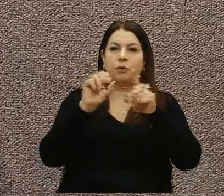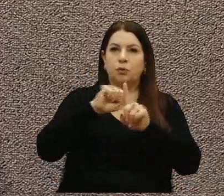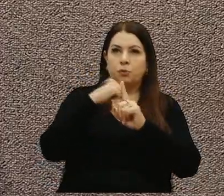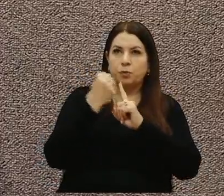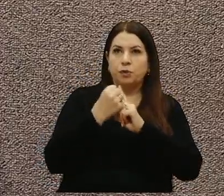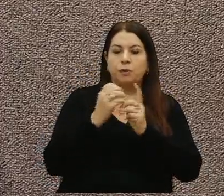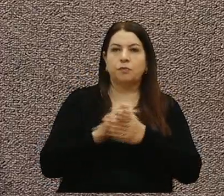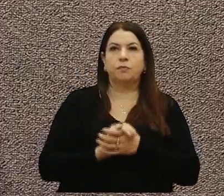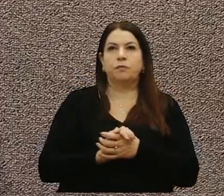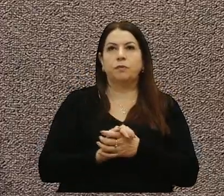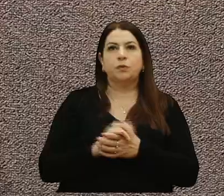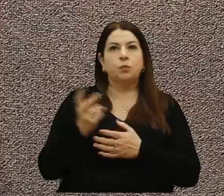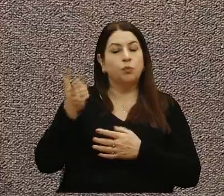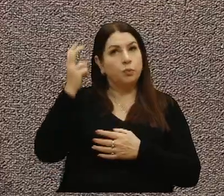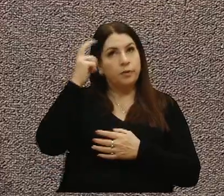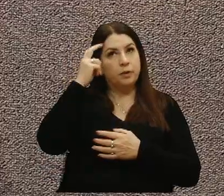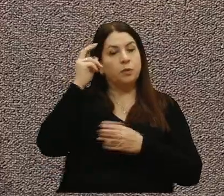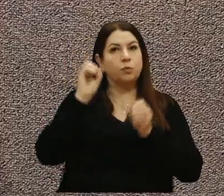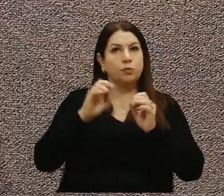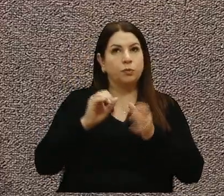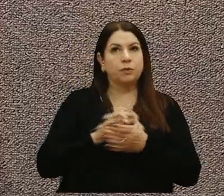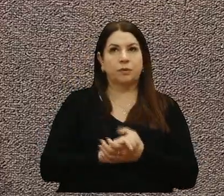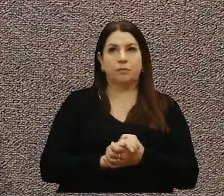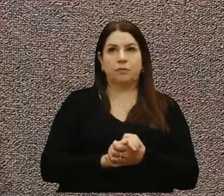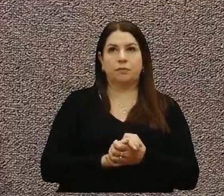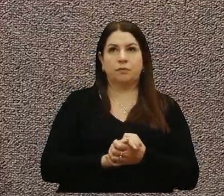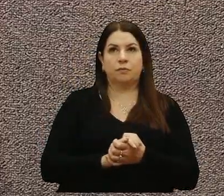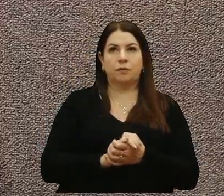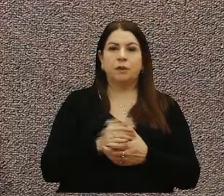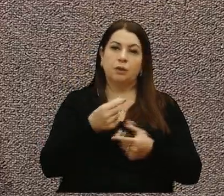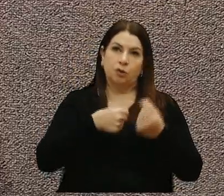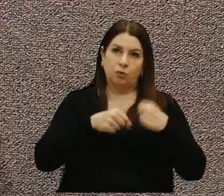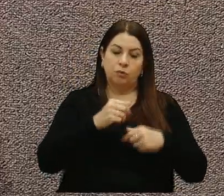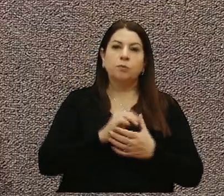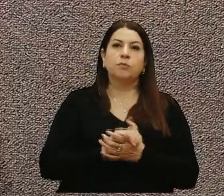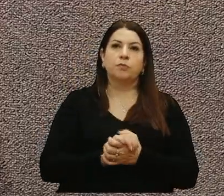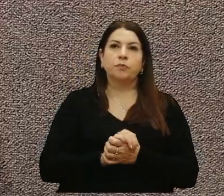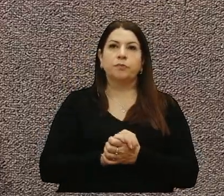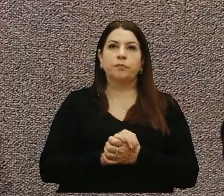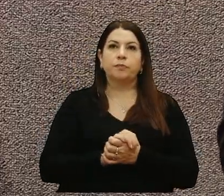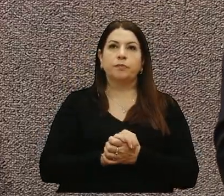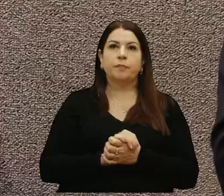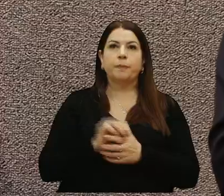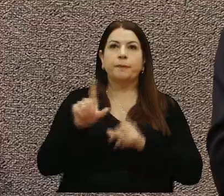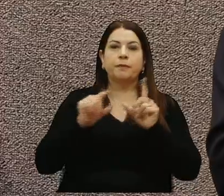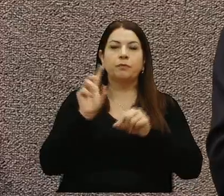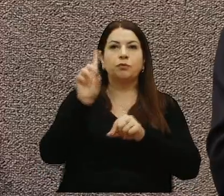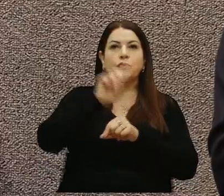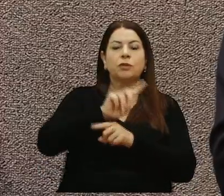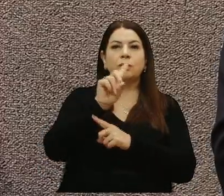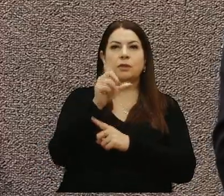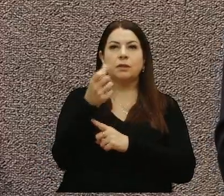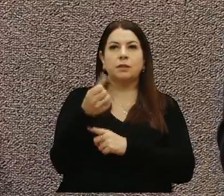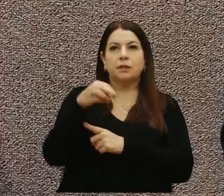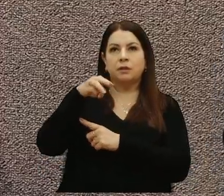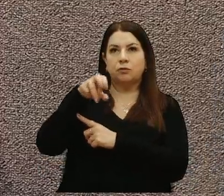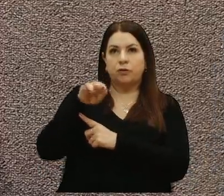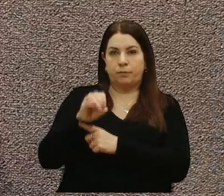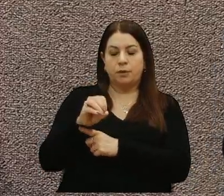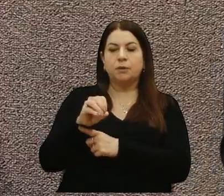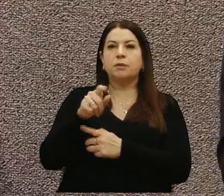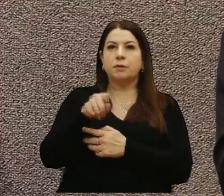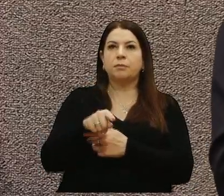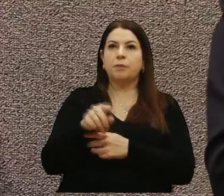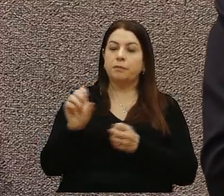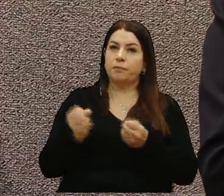social, cultural, educacional e econômico. A escolha do dia 16 de maio para